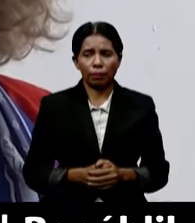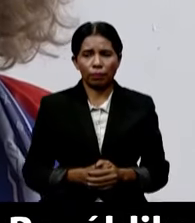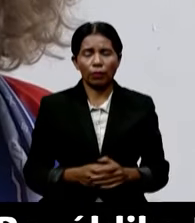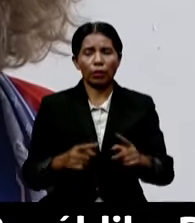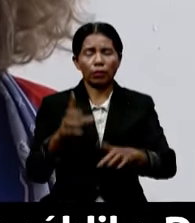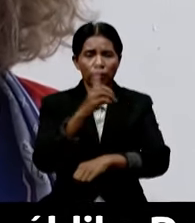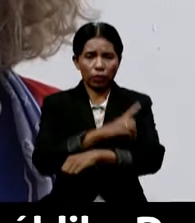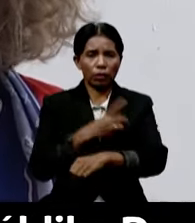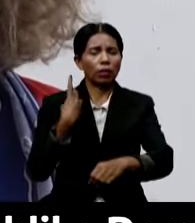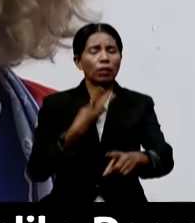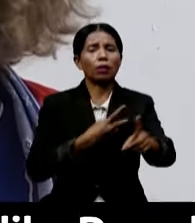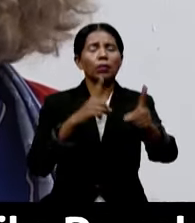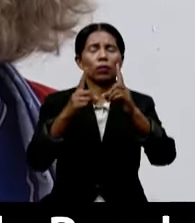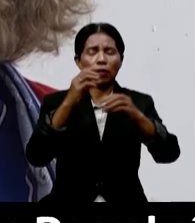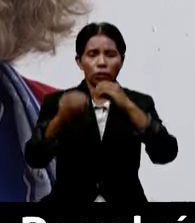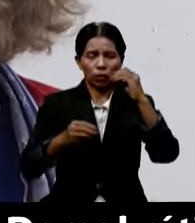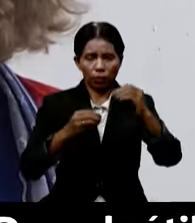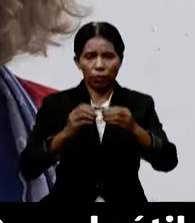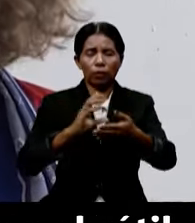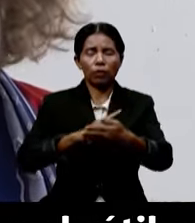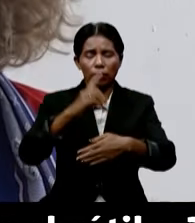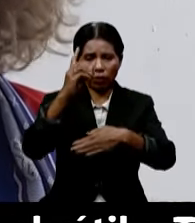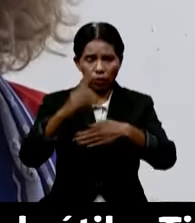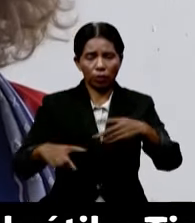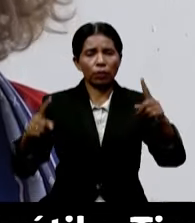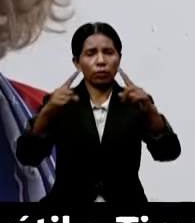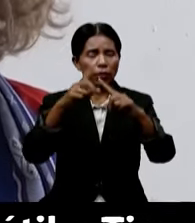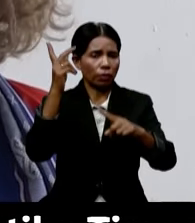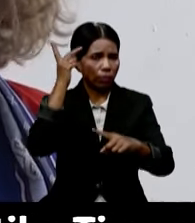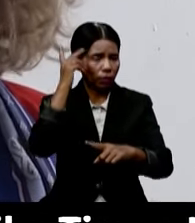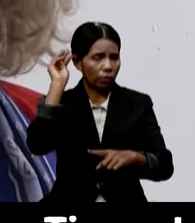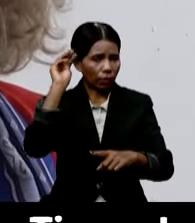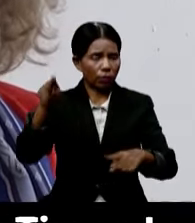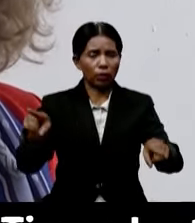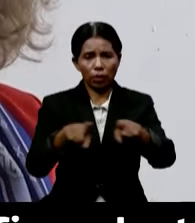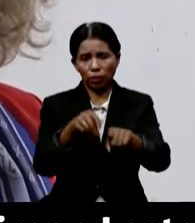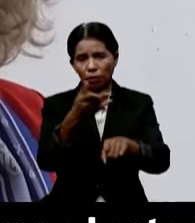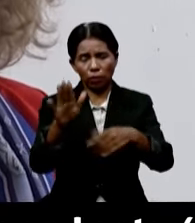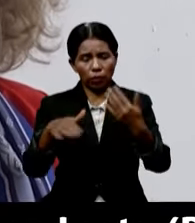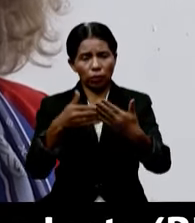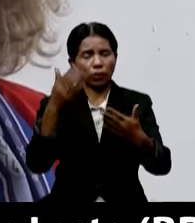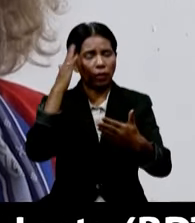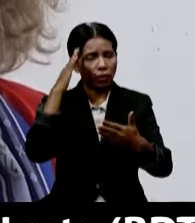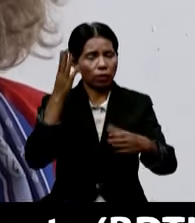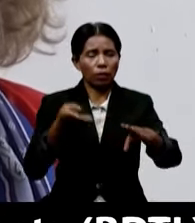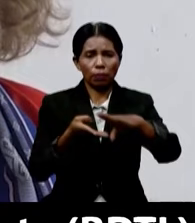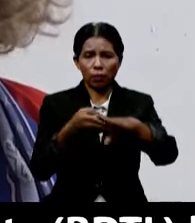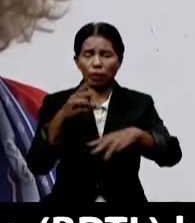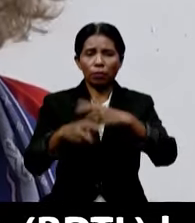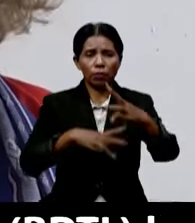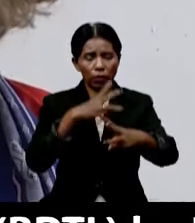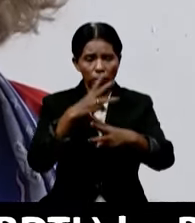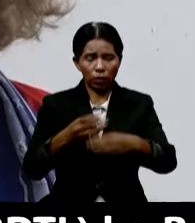Ohine amigo alia com a prioridade de desenvolvimento para primeiro-ministro. Anesta nime hatene Banco Mundial for financiamento,